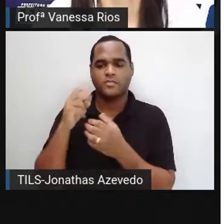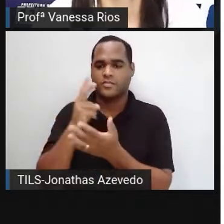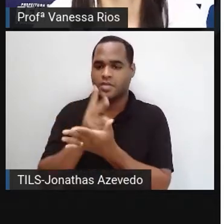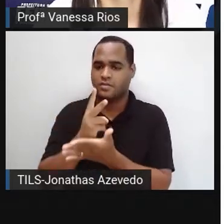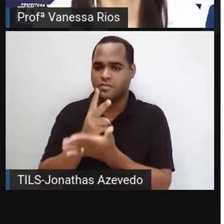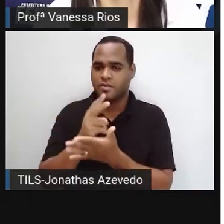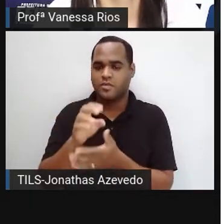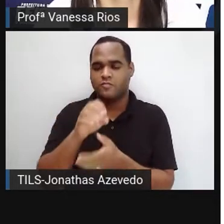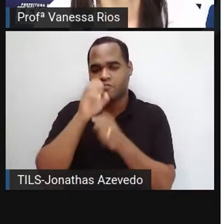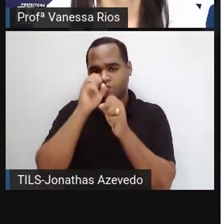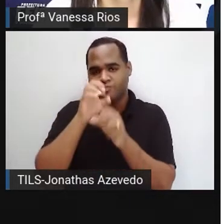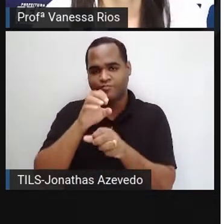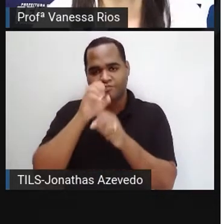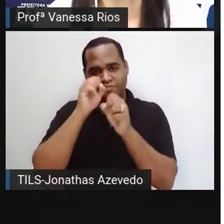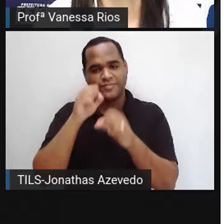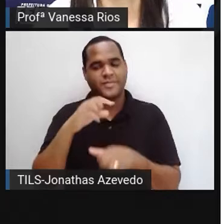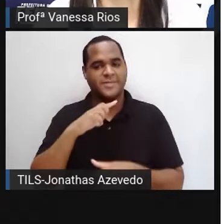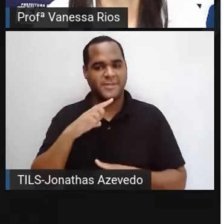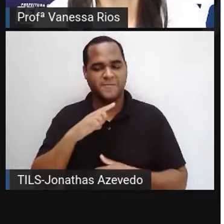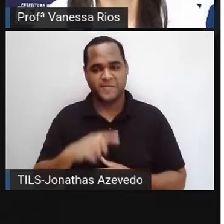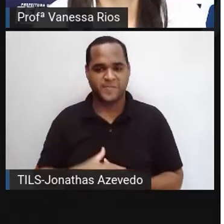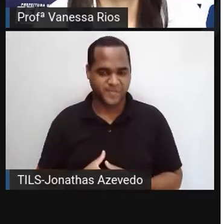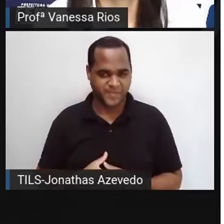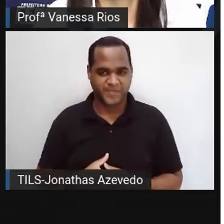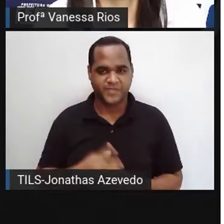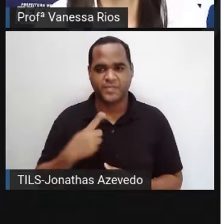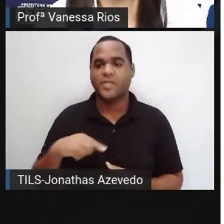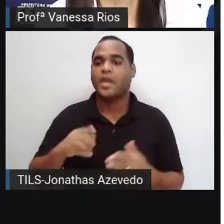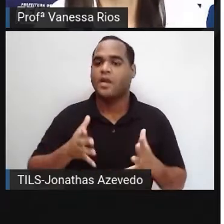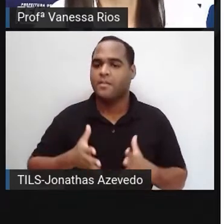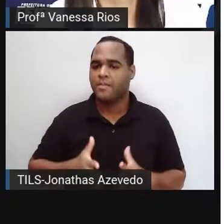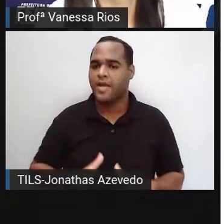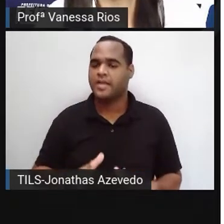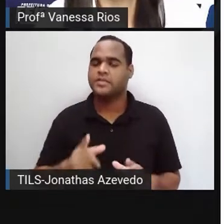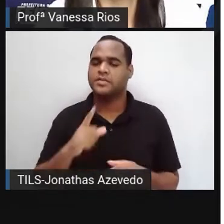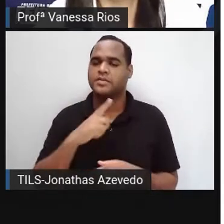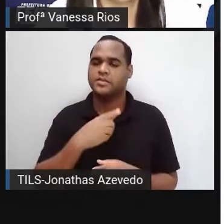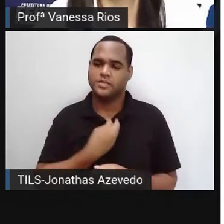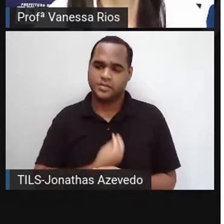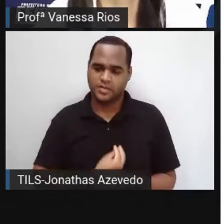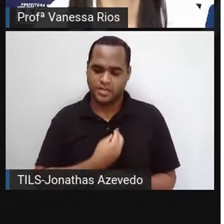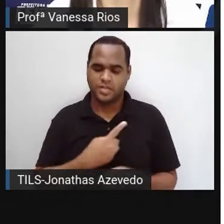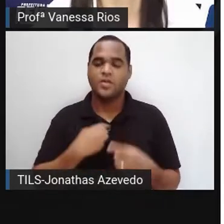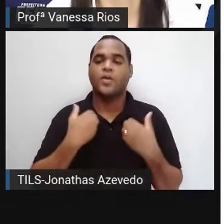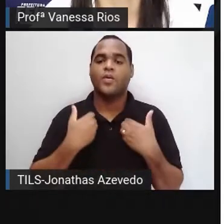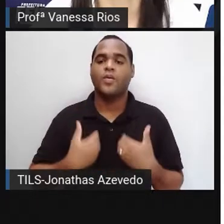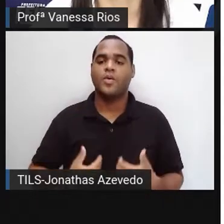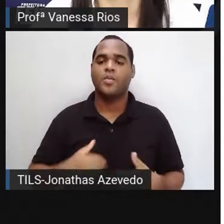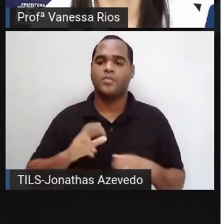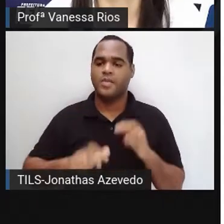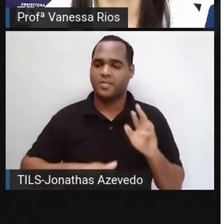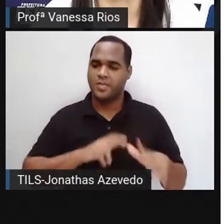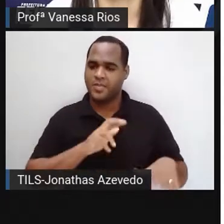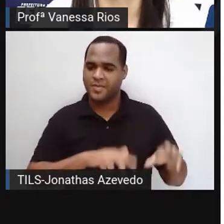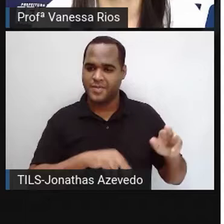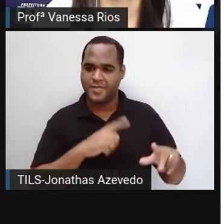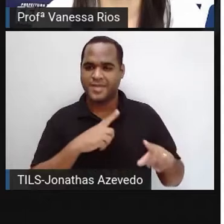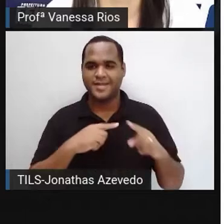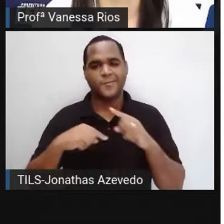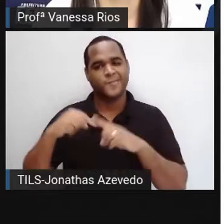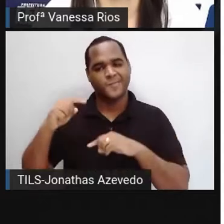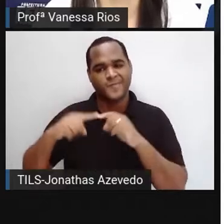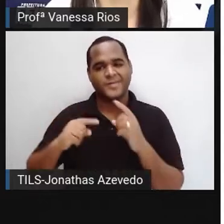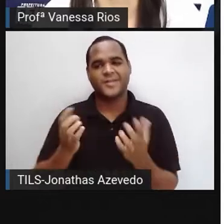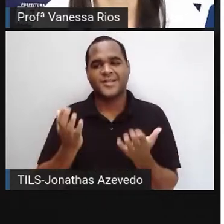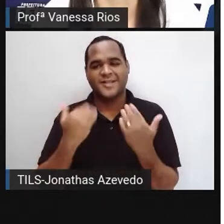respira. E aí, quando nascemos, né, já temos no próprio corpo vários instrumentos musicais. Já parou